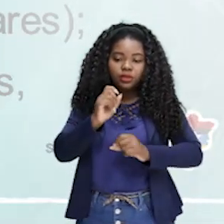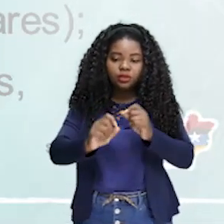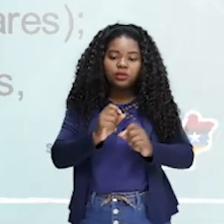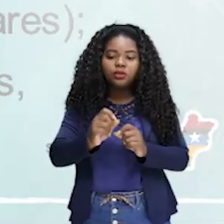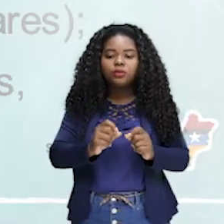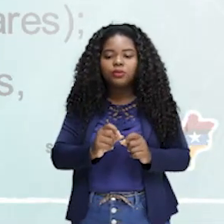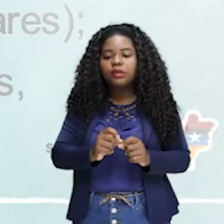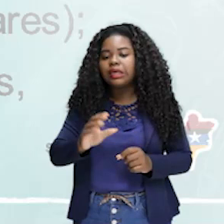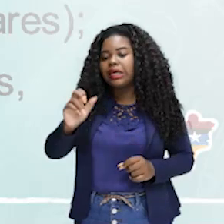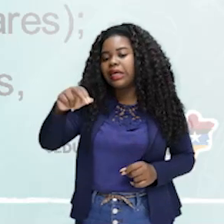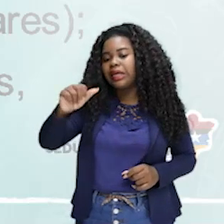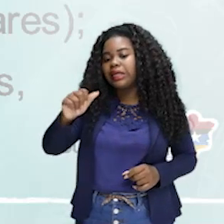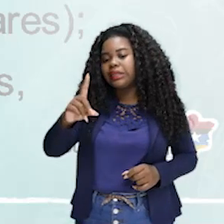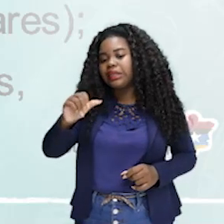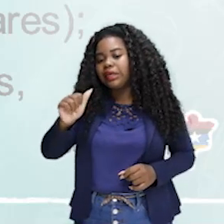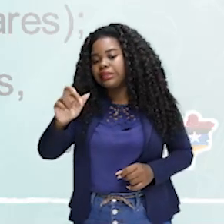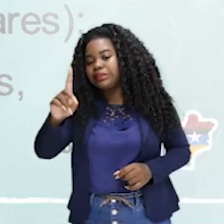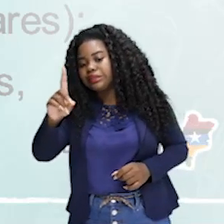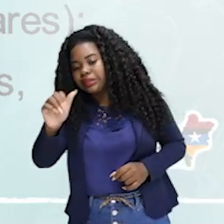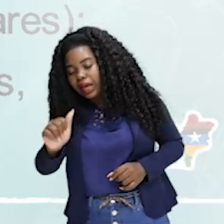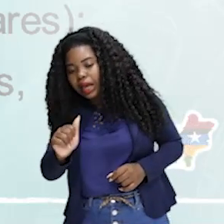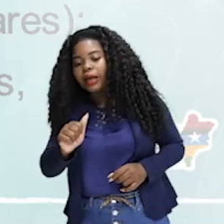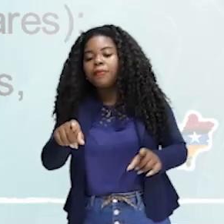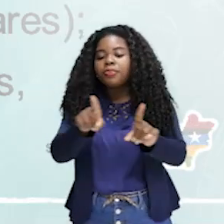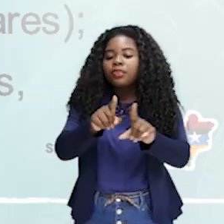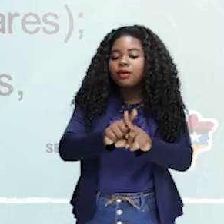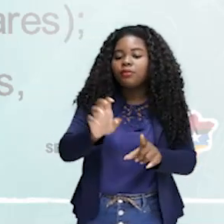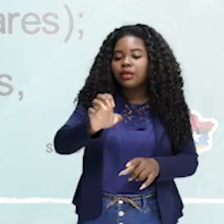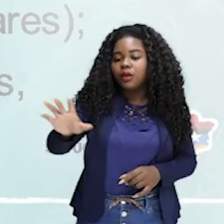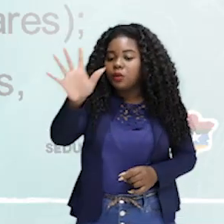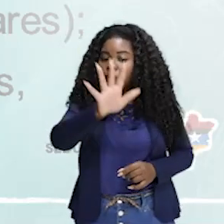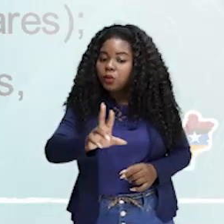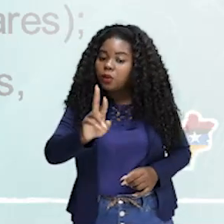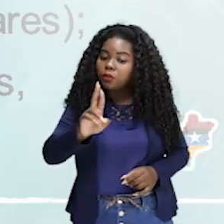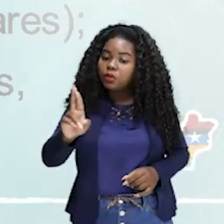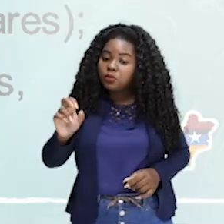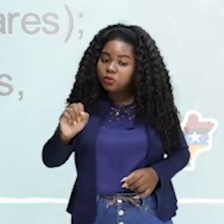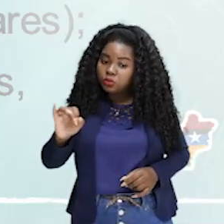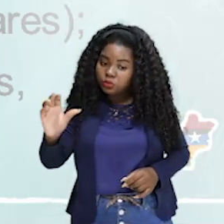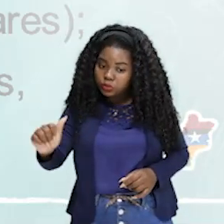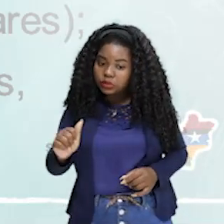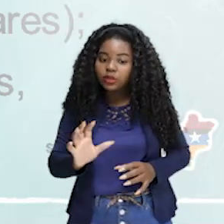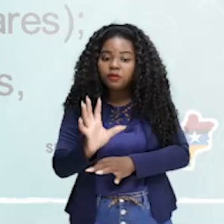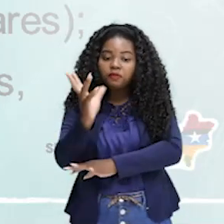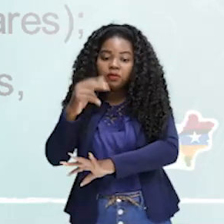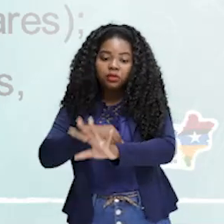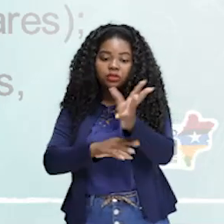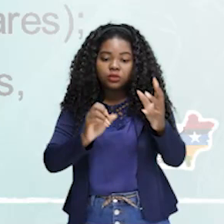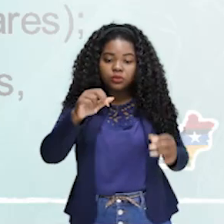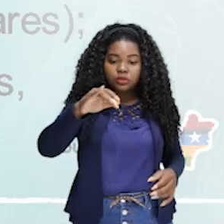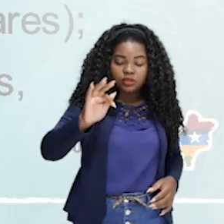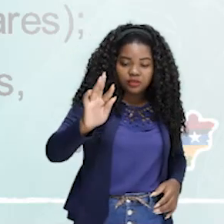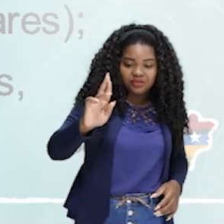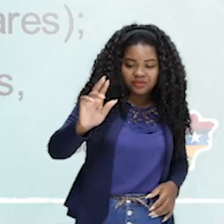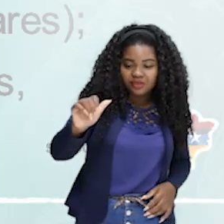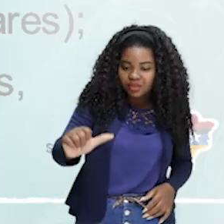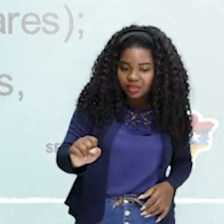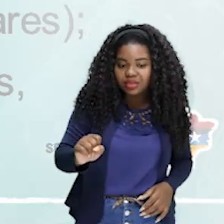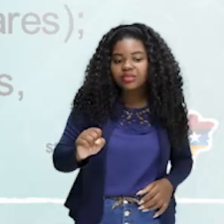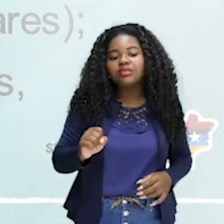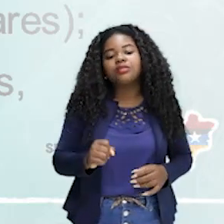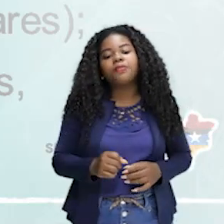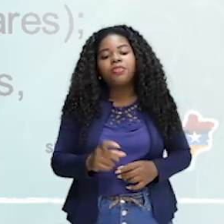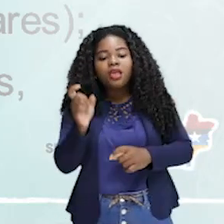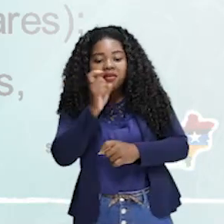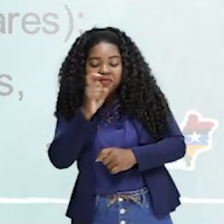território canadense, na Europa, na Rússia. Também é chamada de floresta de coníferas ou boreal. A vegetação é pouco diversificada, porque